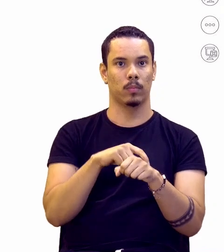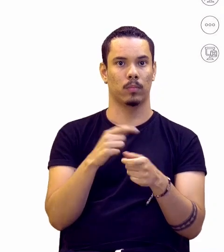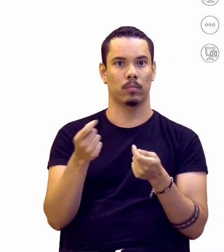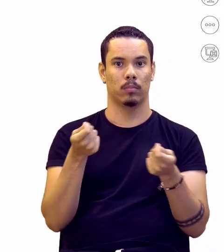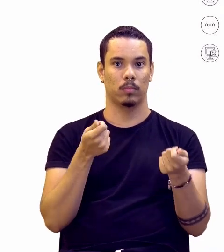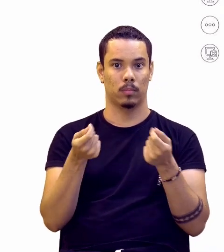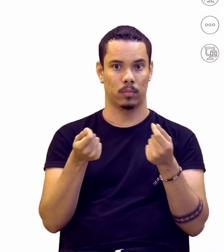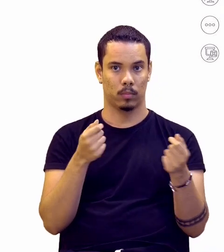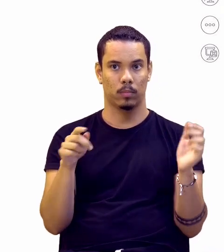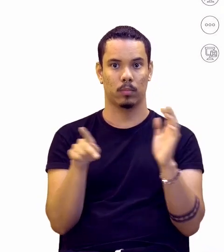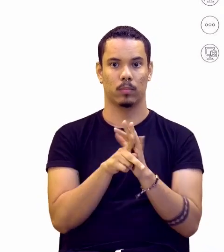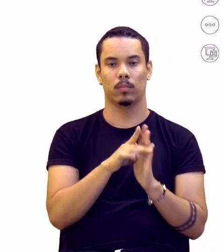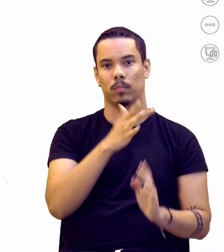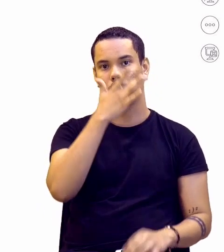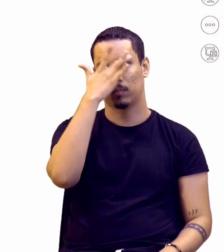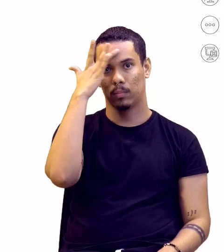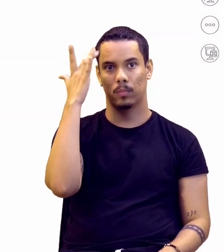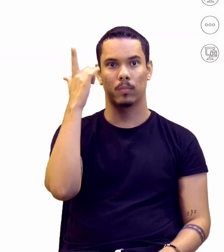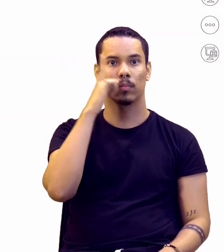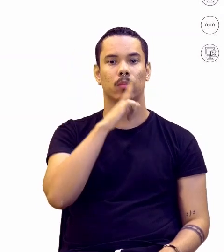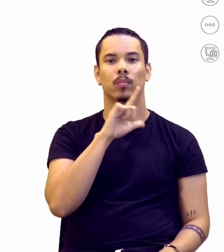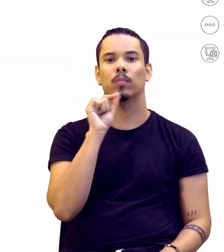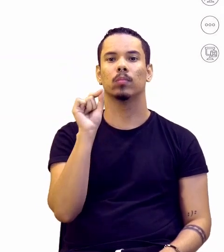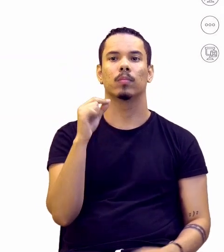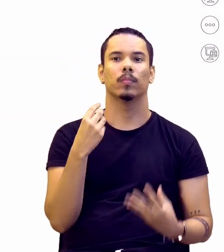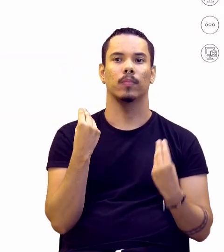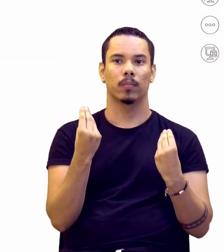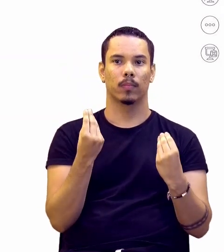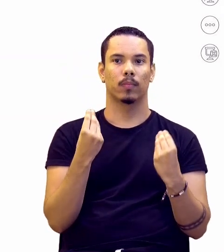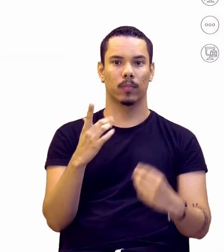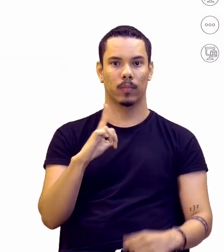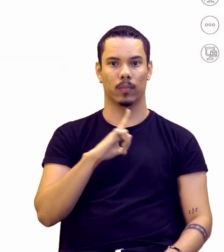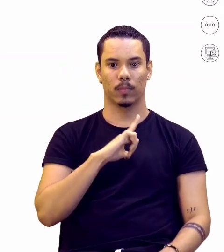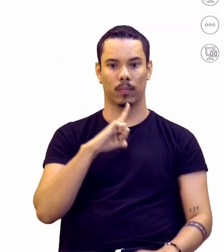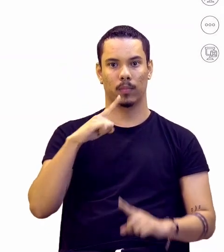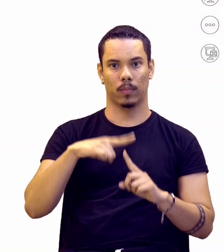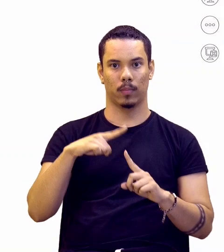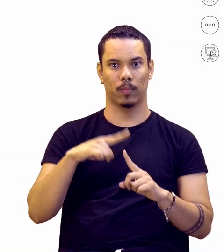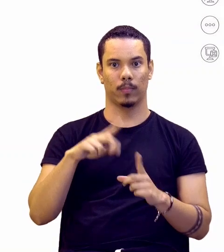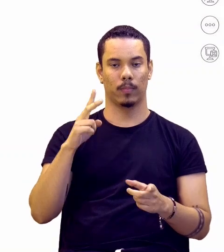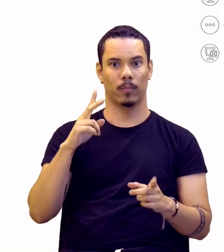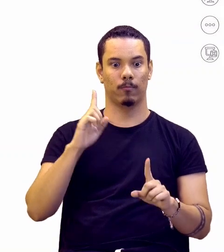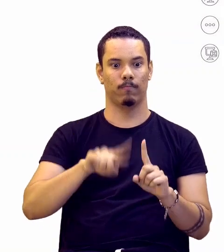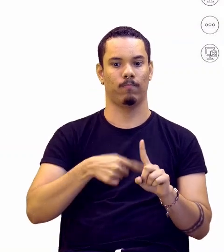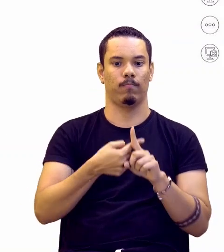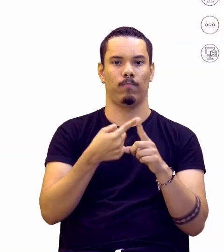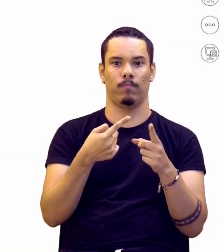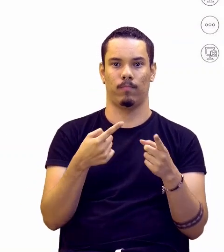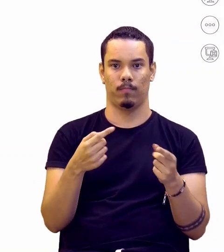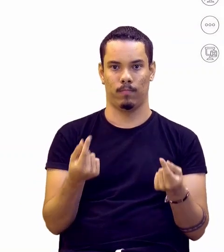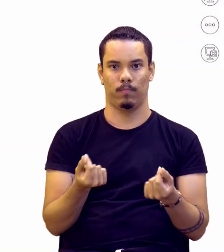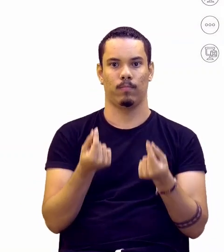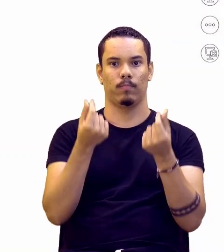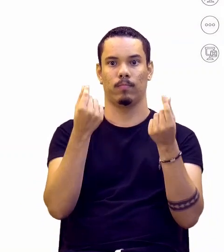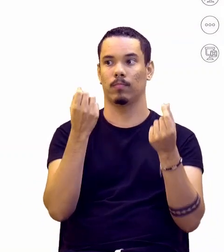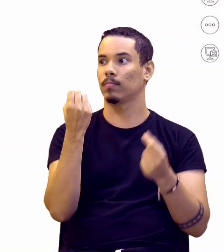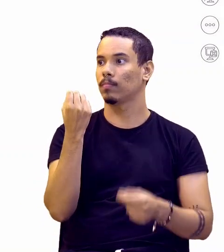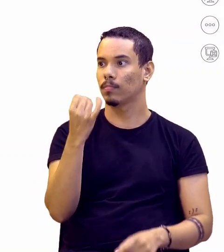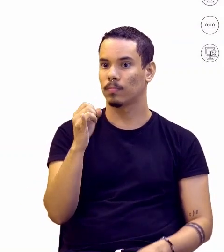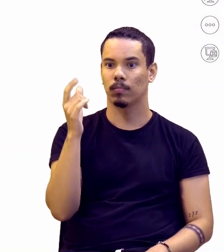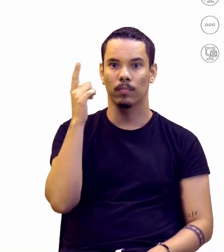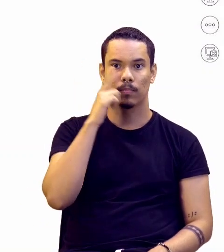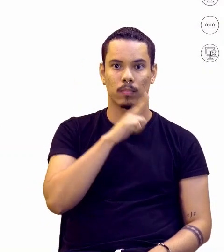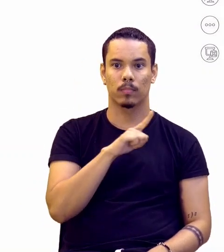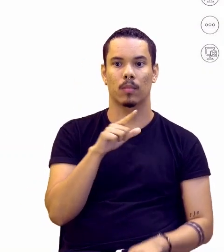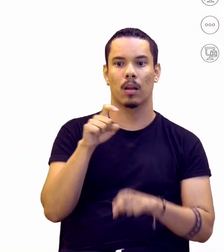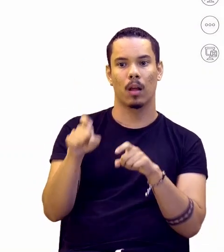geram, pessoas vêm para cá, para quê? Para ter algum tipo de vantagem econômica, não é isso? Muito bem. Seja pelo ciclo agrícola,